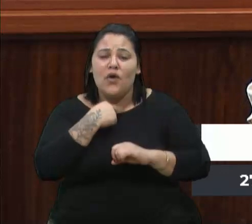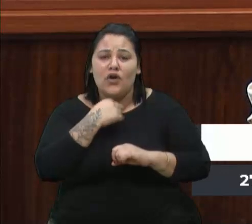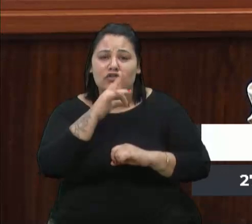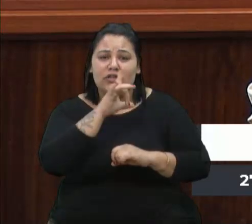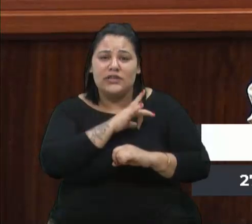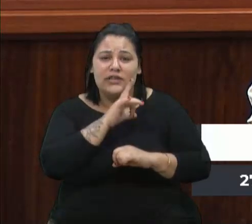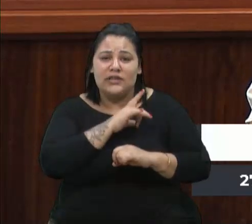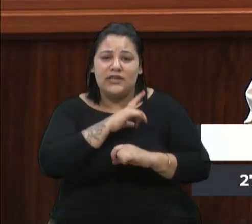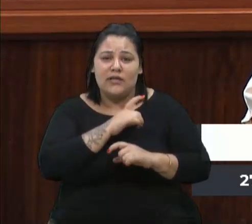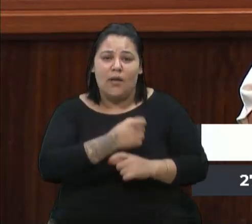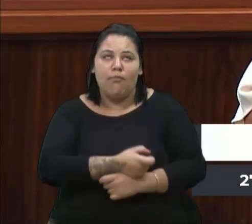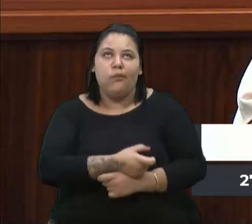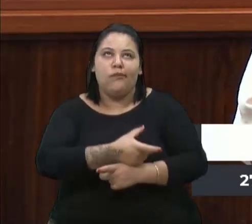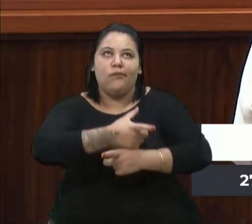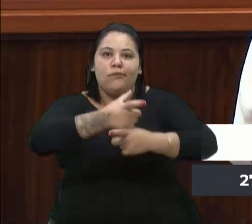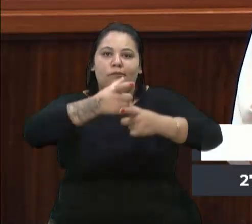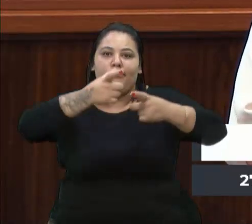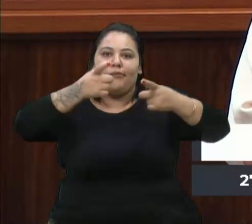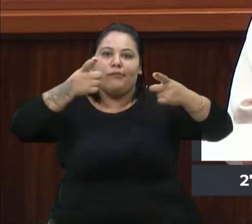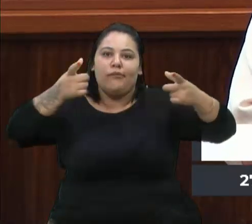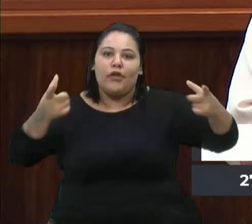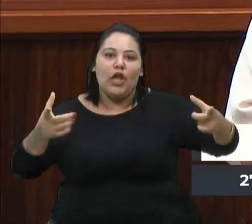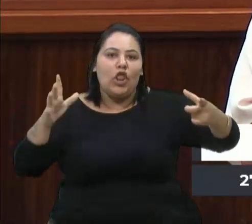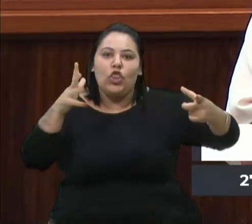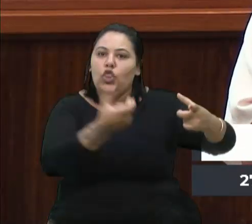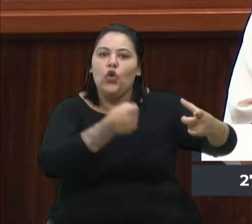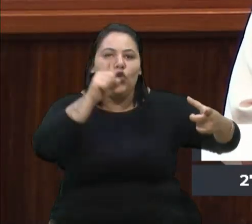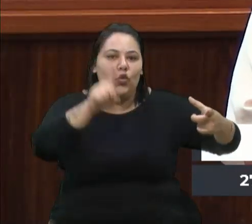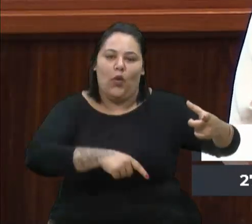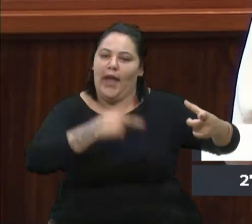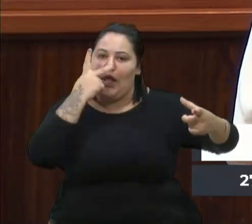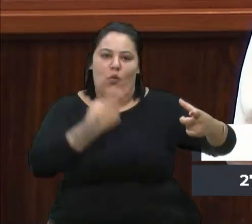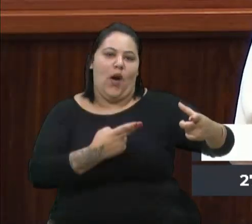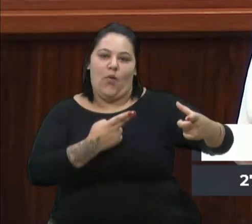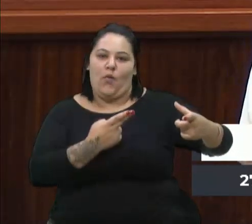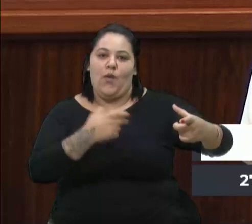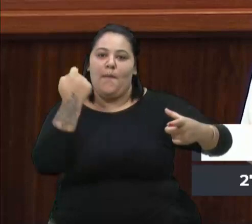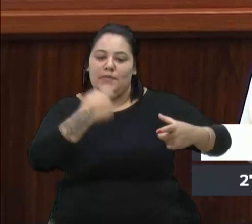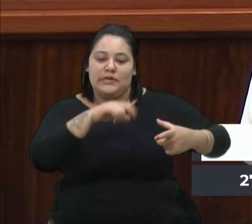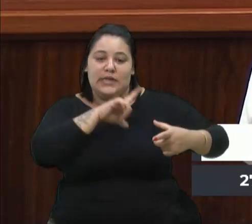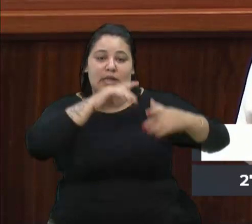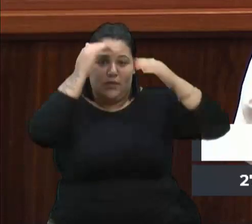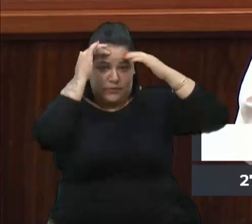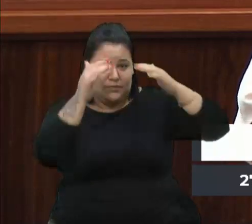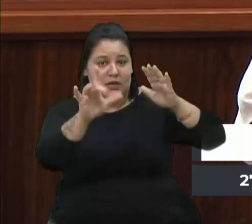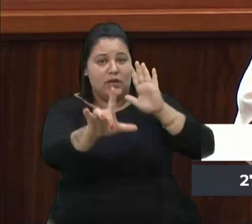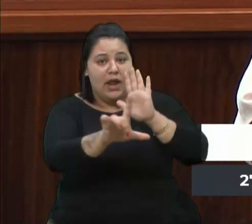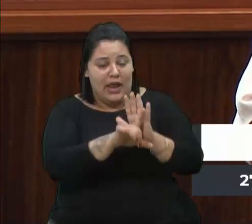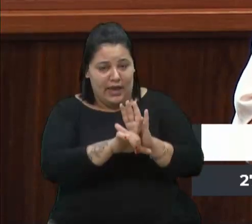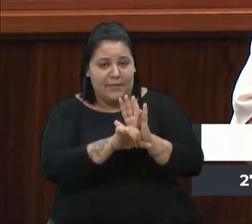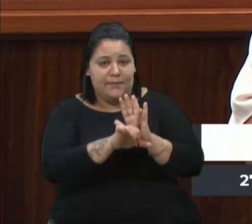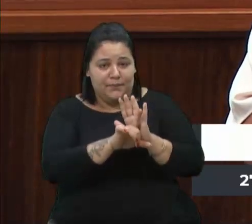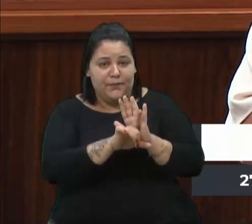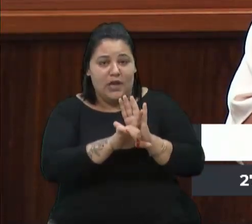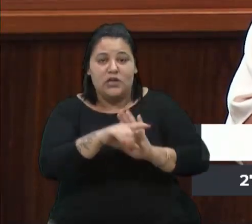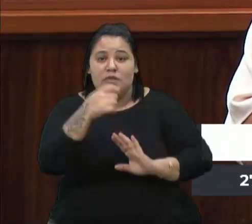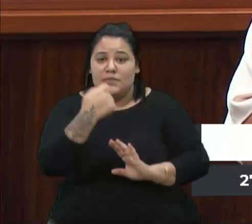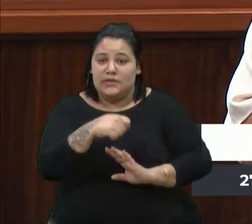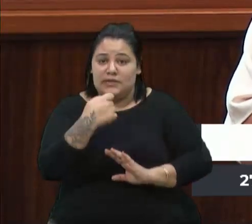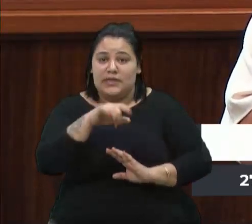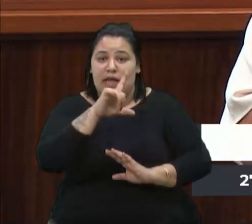essa generalização. Então, a gente precisa ter o cumprimento da lei, a gente precisa ter